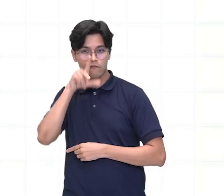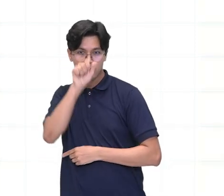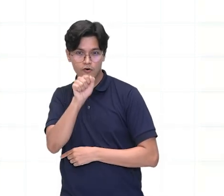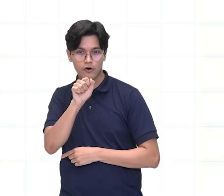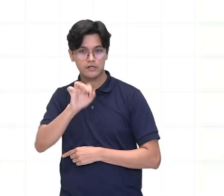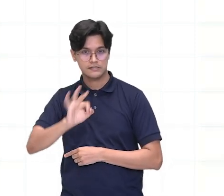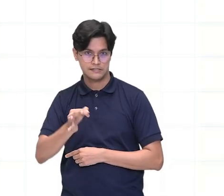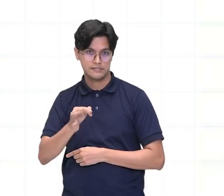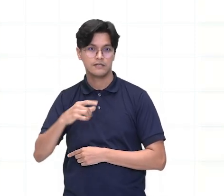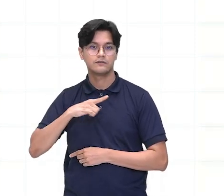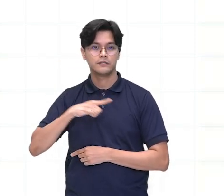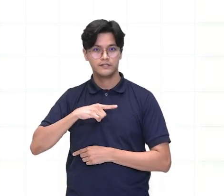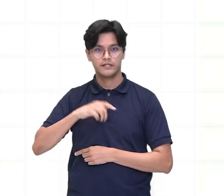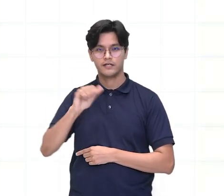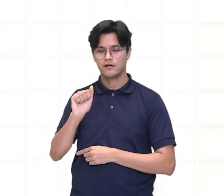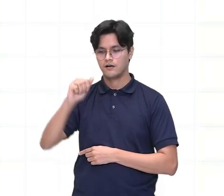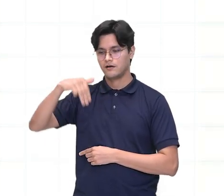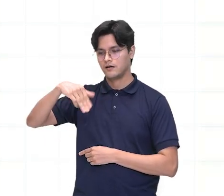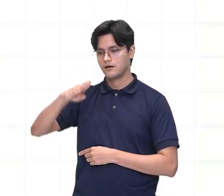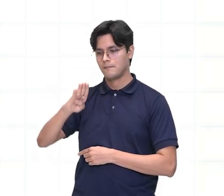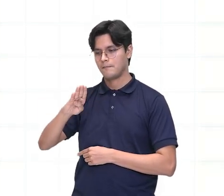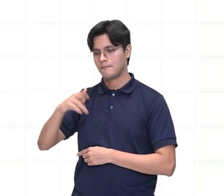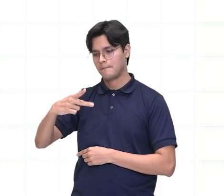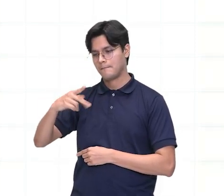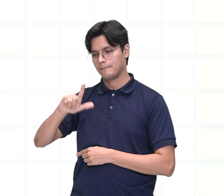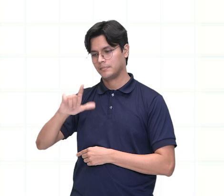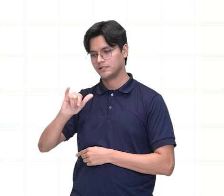é a amplitude da onda, certo?